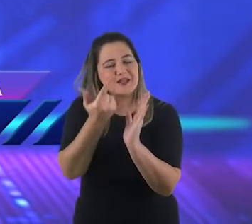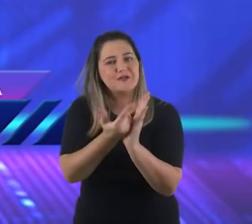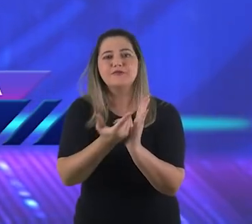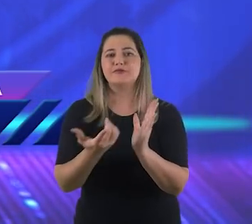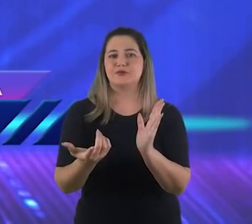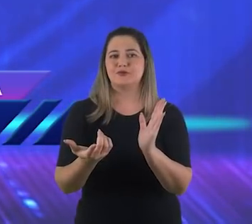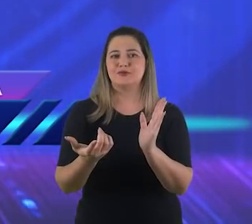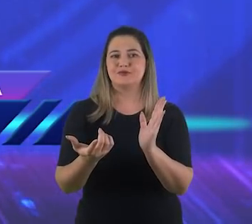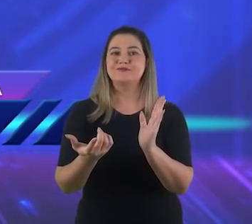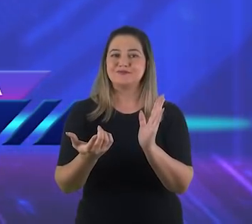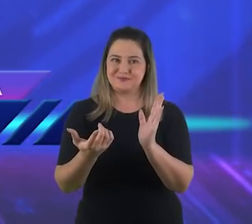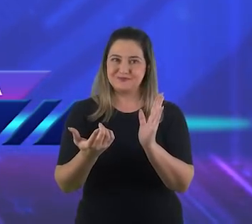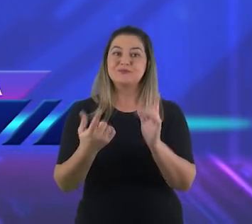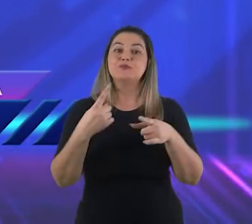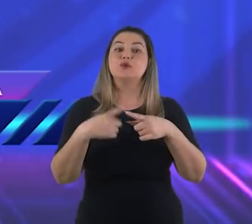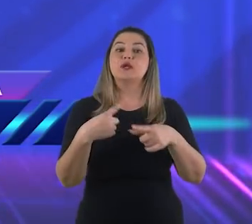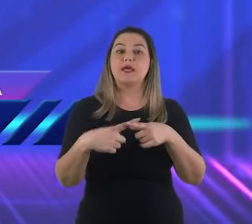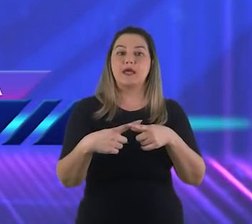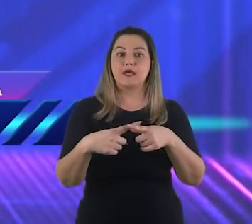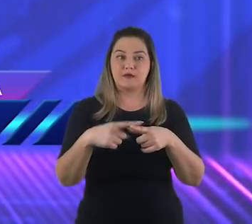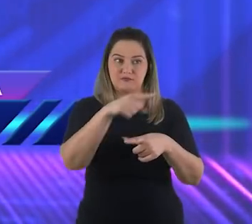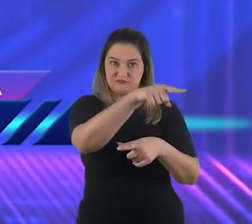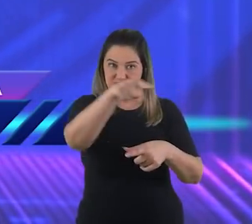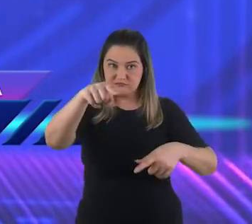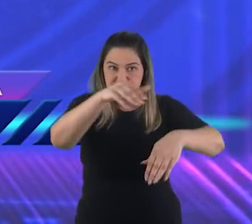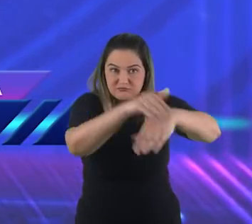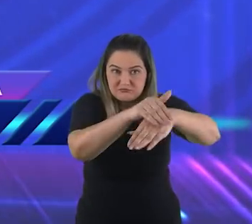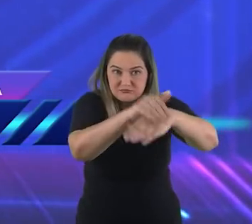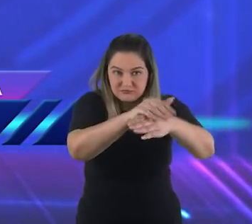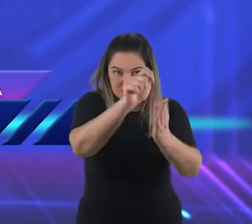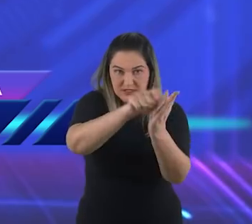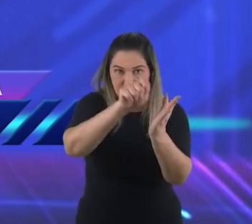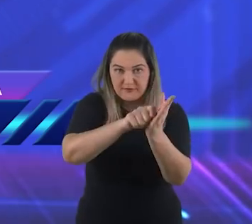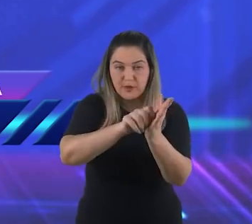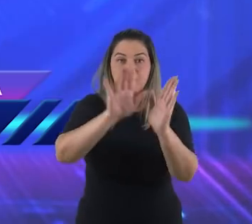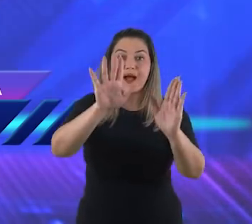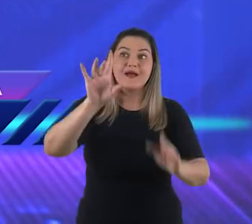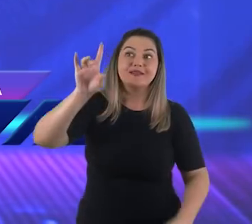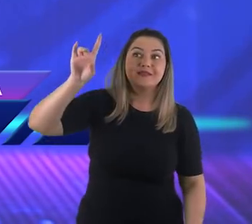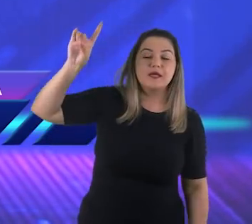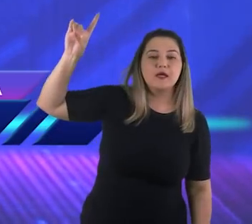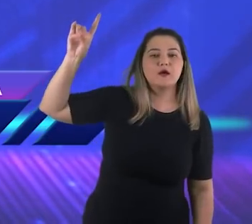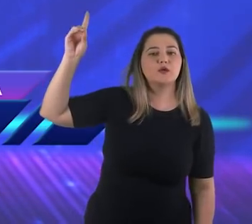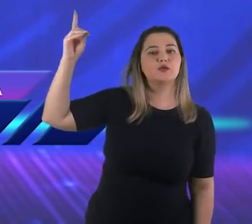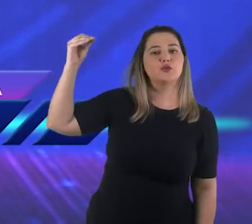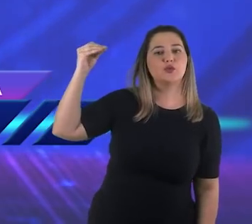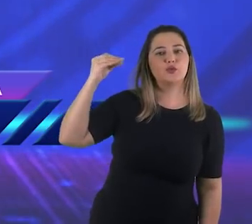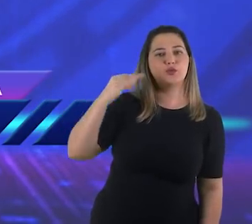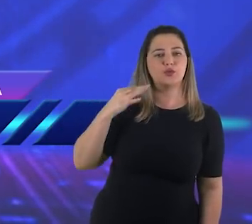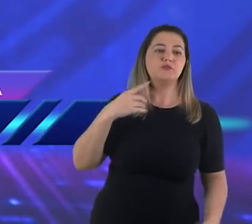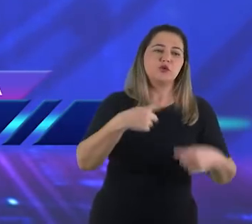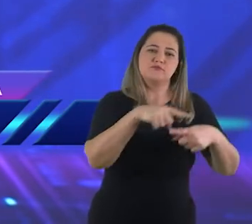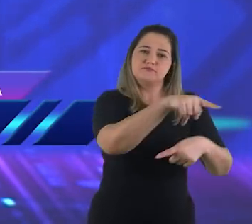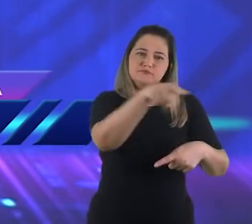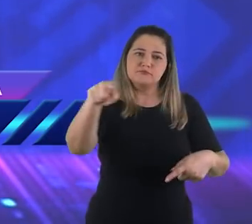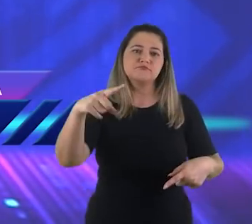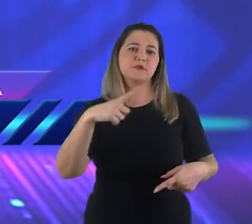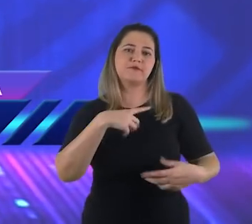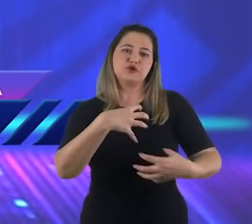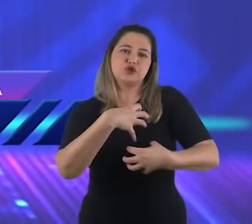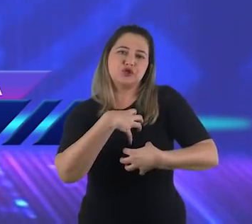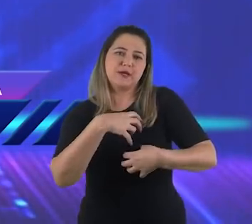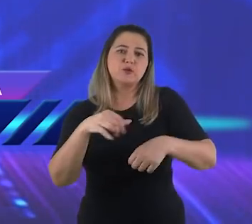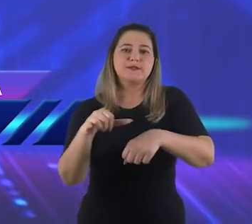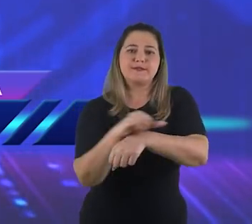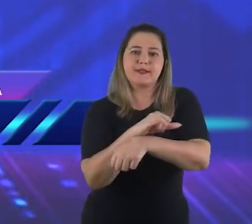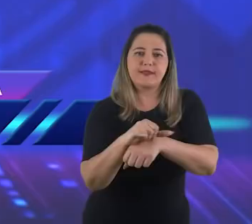nós encontramos uma junção do humano e o divino. Autores bíblicos falaram, obviamente, com a sua linguagem, falaram